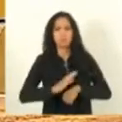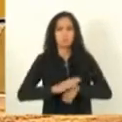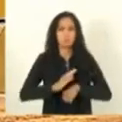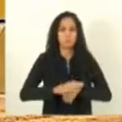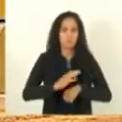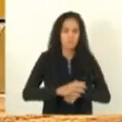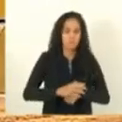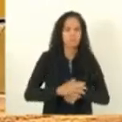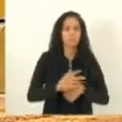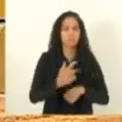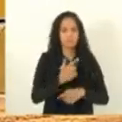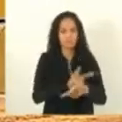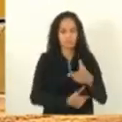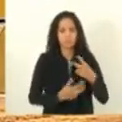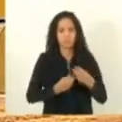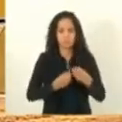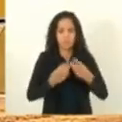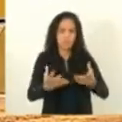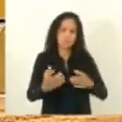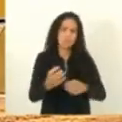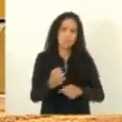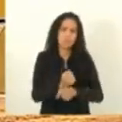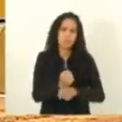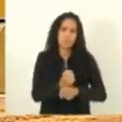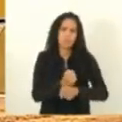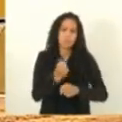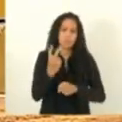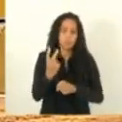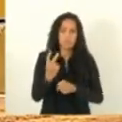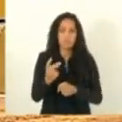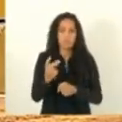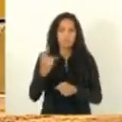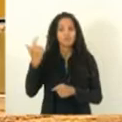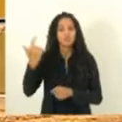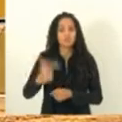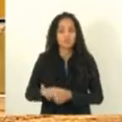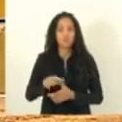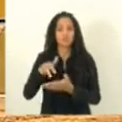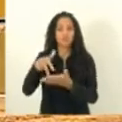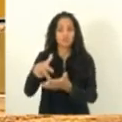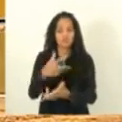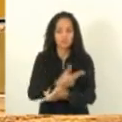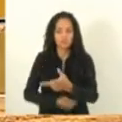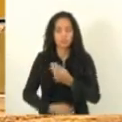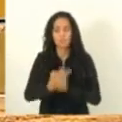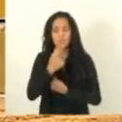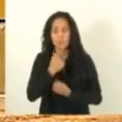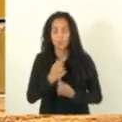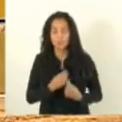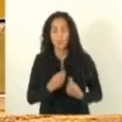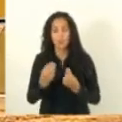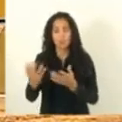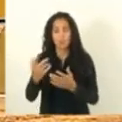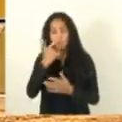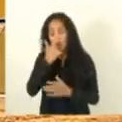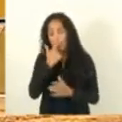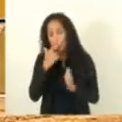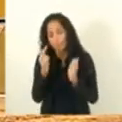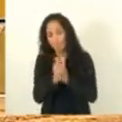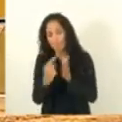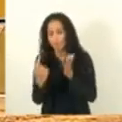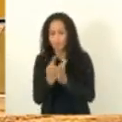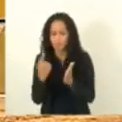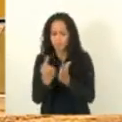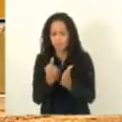novamente sem doar sangue, recentemente, tem uns 2 anos eu fui para doar sangue, e aí eu preenchi o questionário, aí